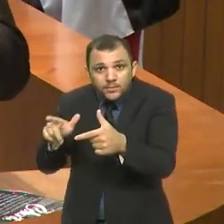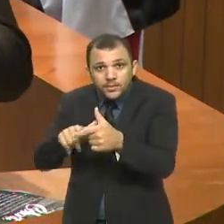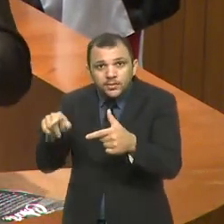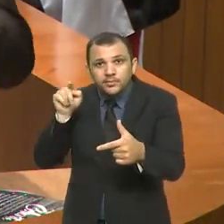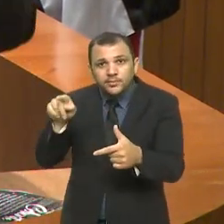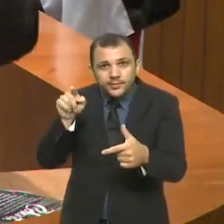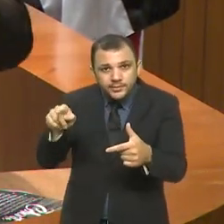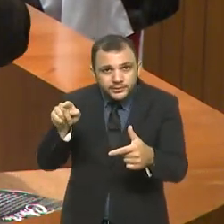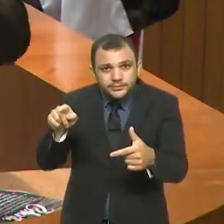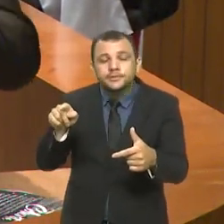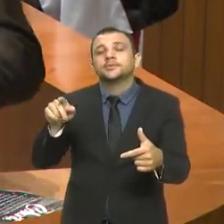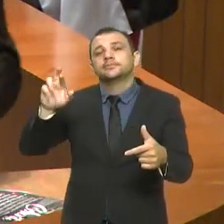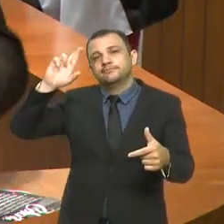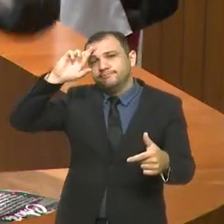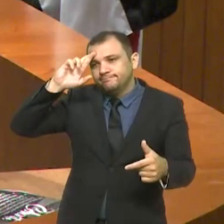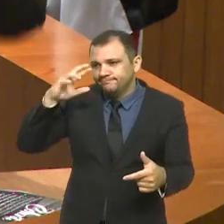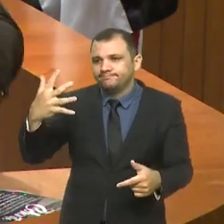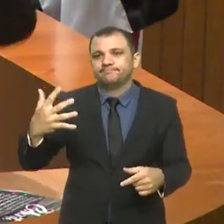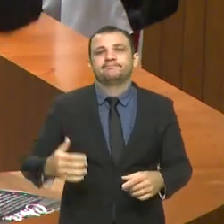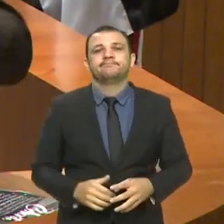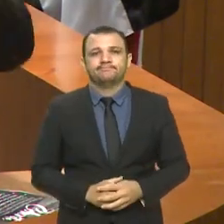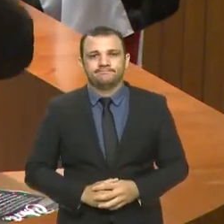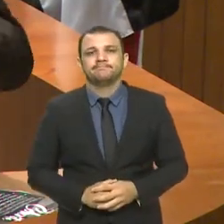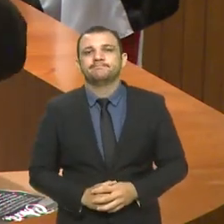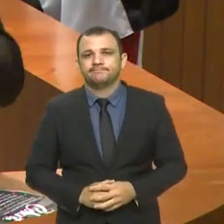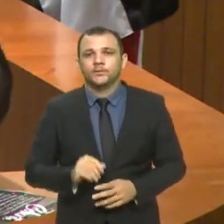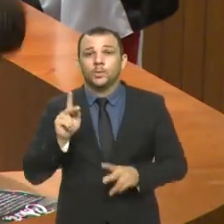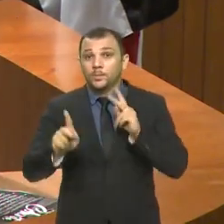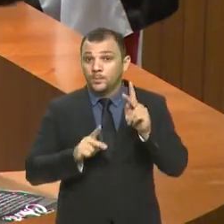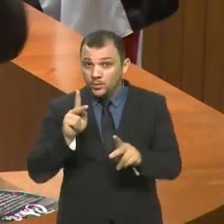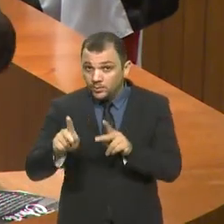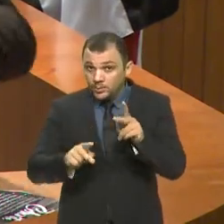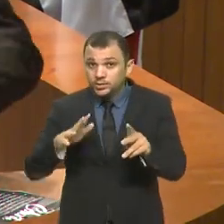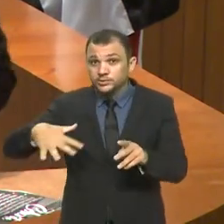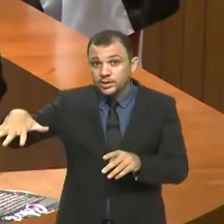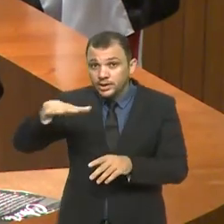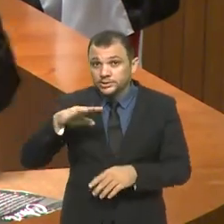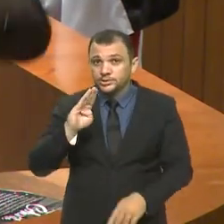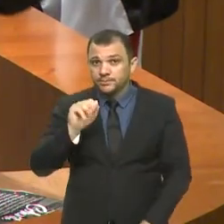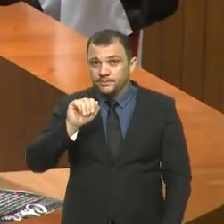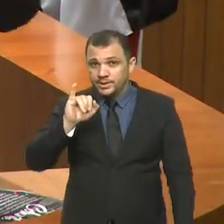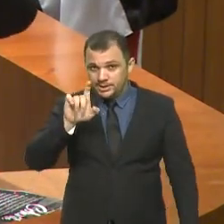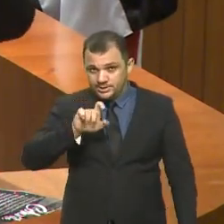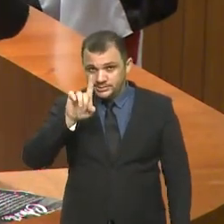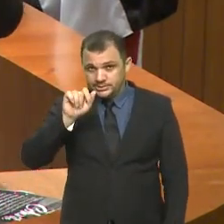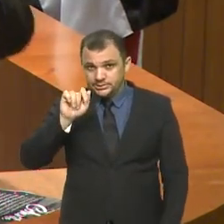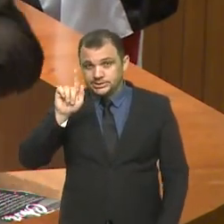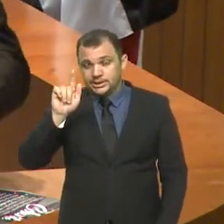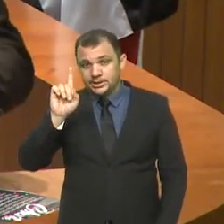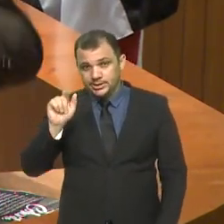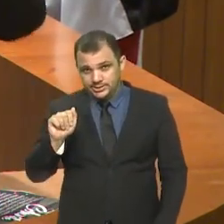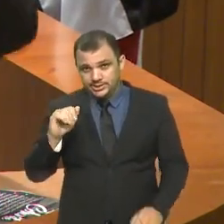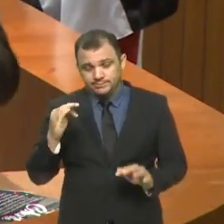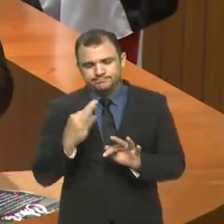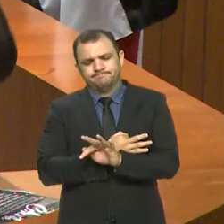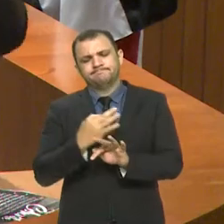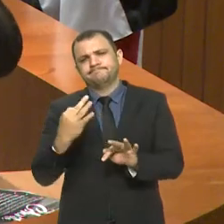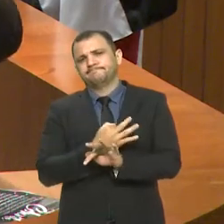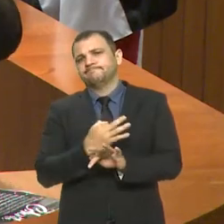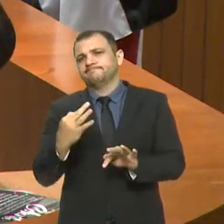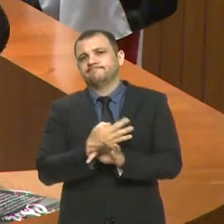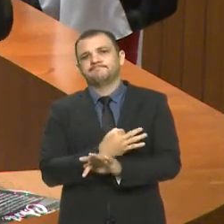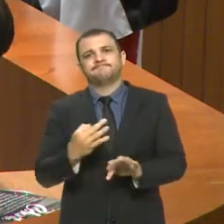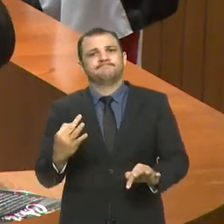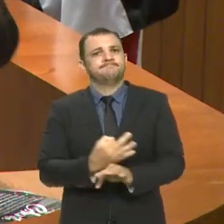encontrar solução para o problema do ferro. População da Baixada Maranhense não suporta mais. População da Baixada, contem